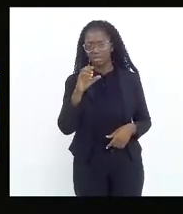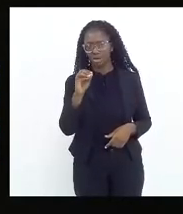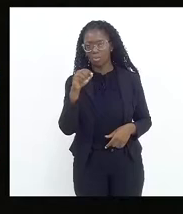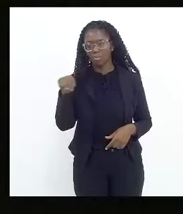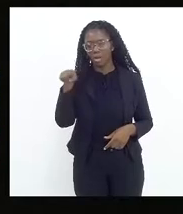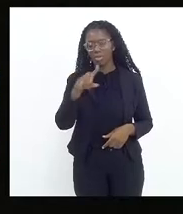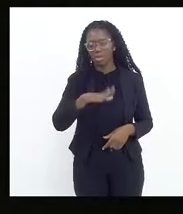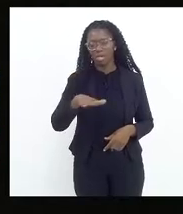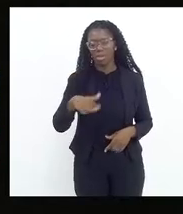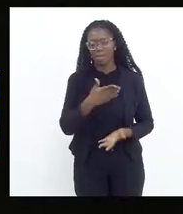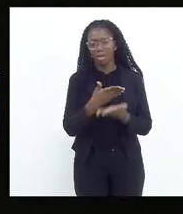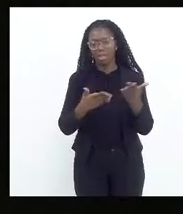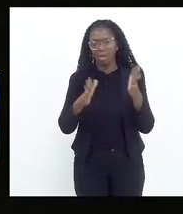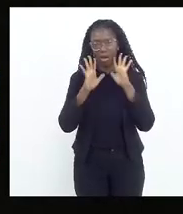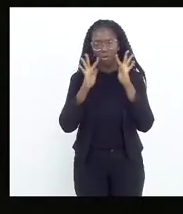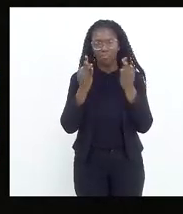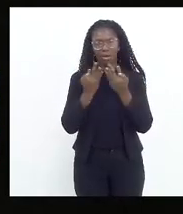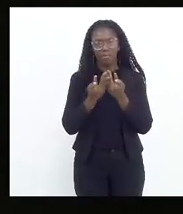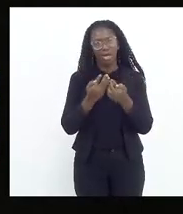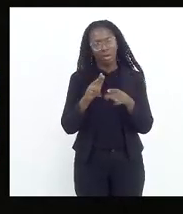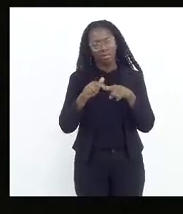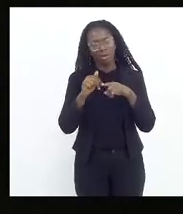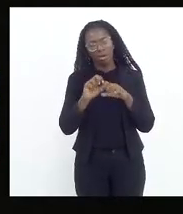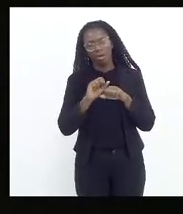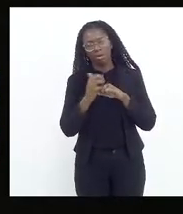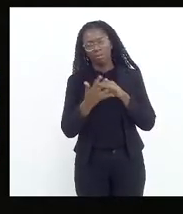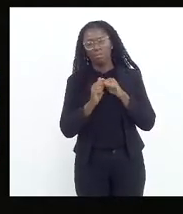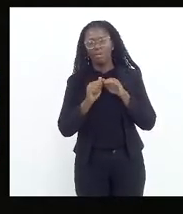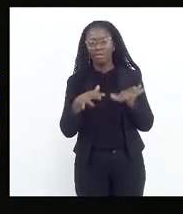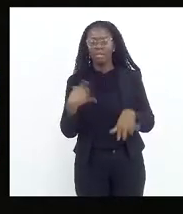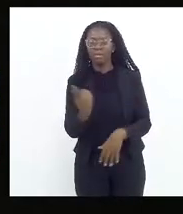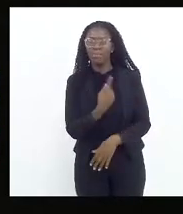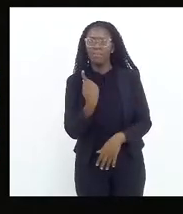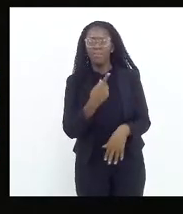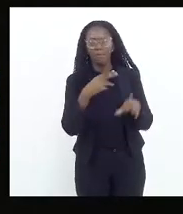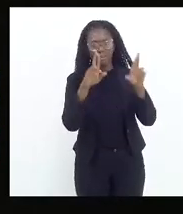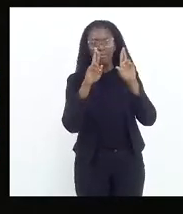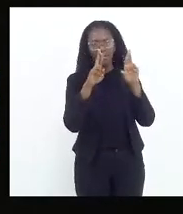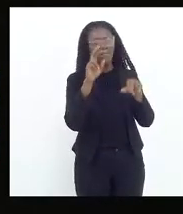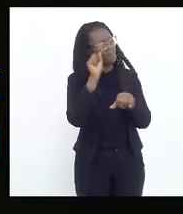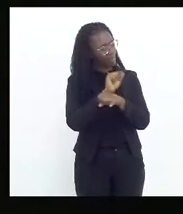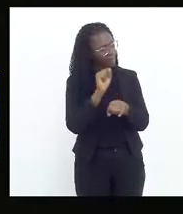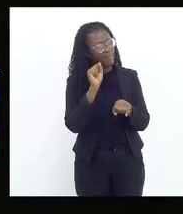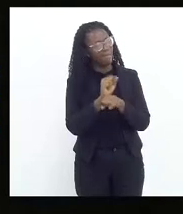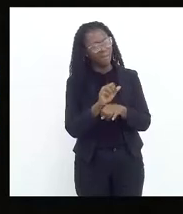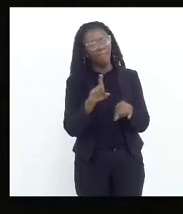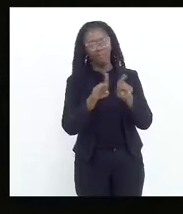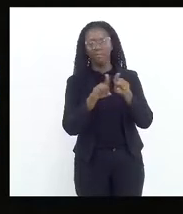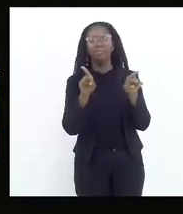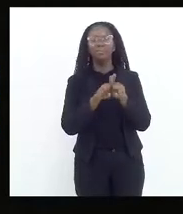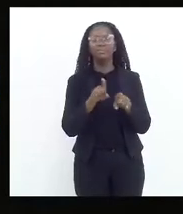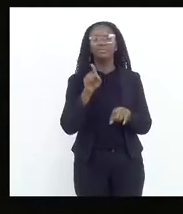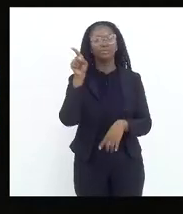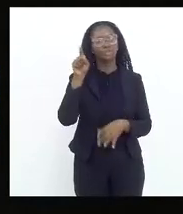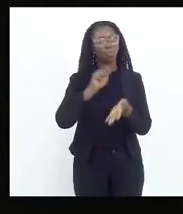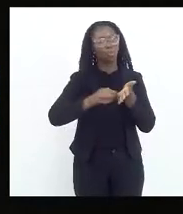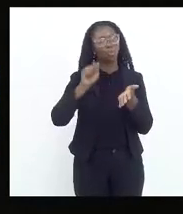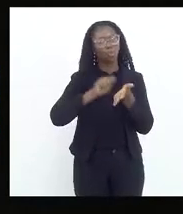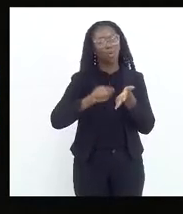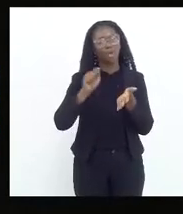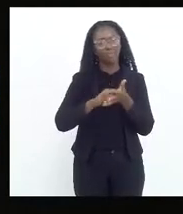pais, que perderam suas mães. Então, nós esperamos também, né, que o autor, que a